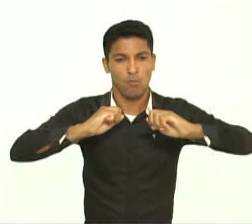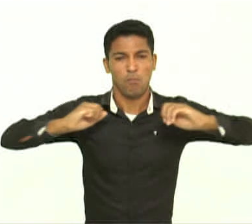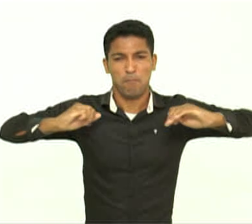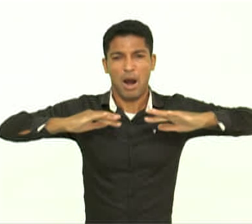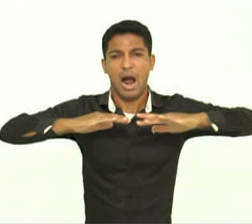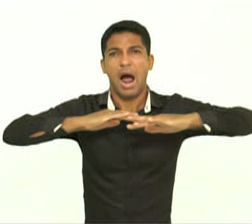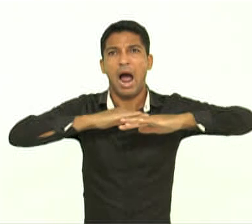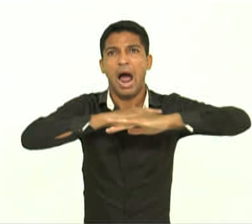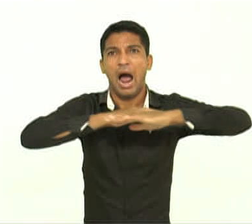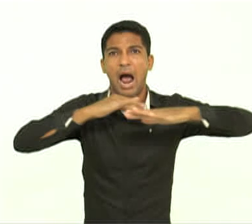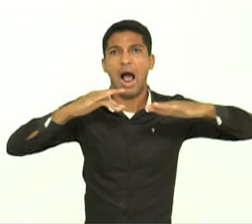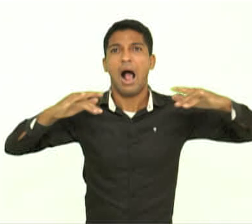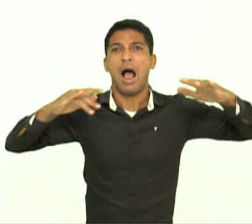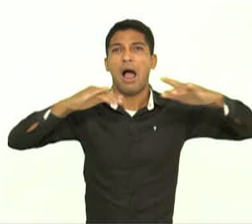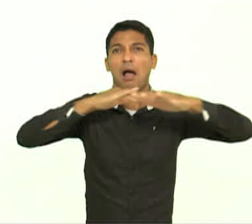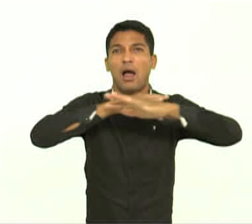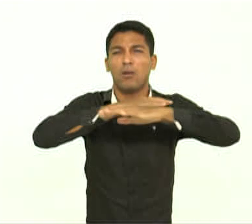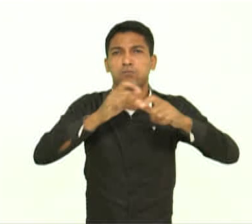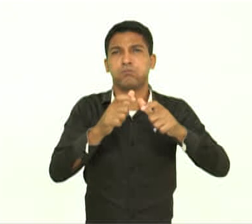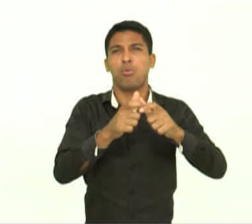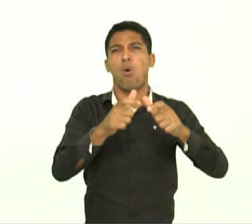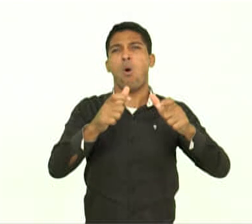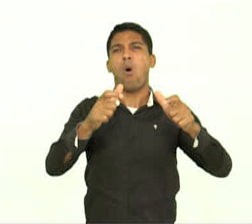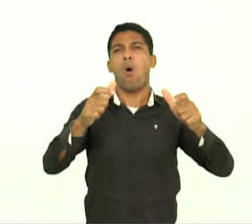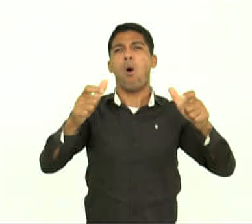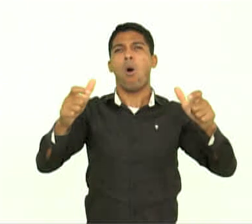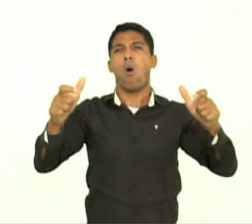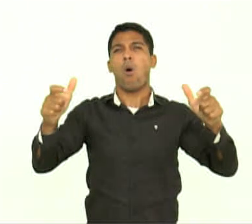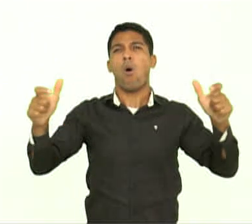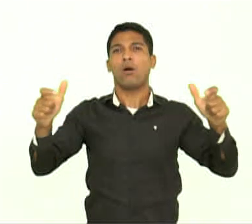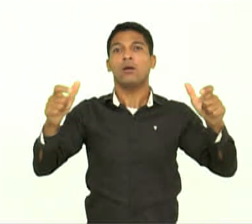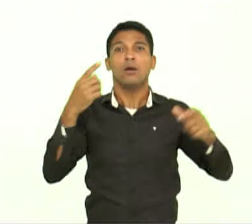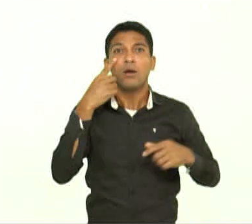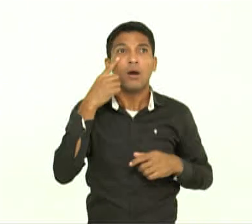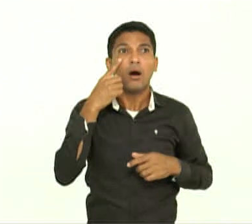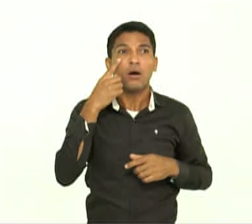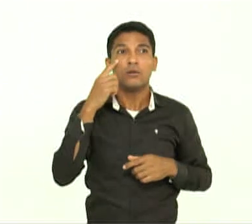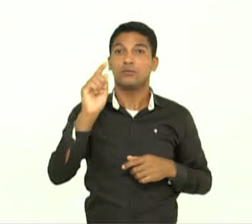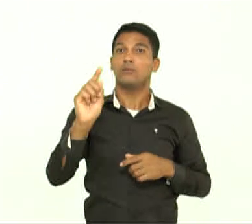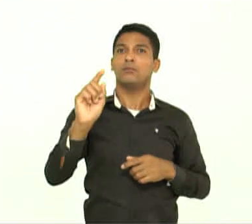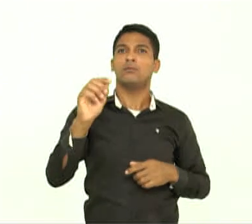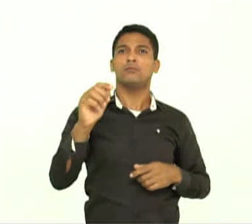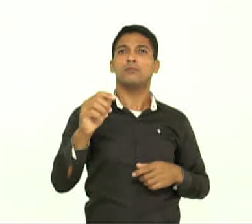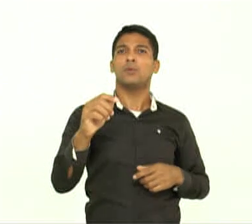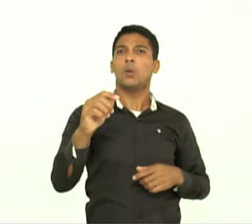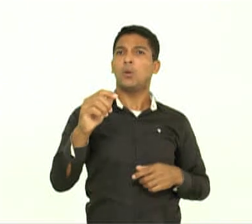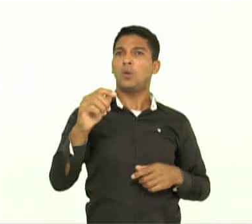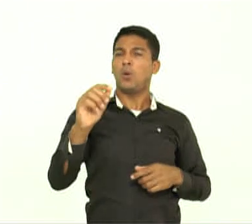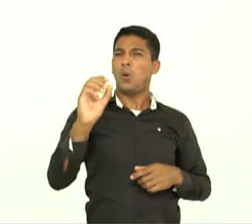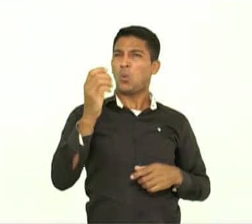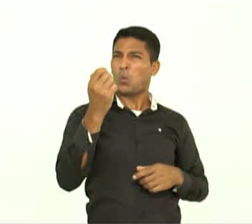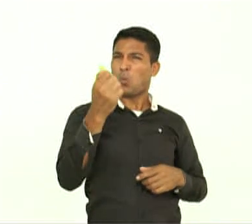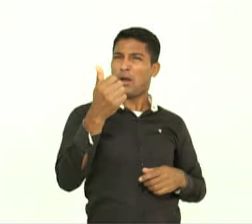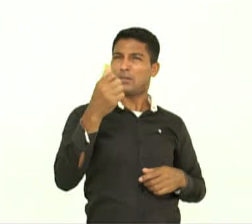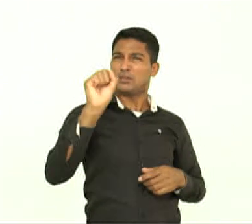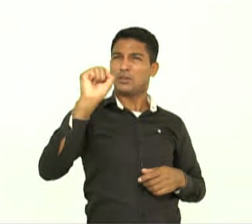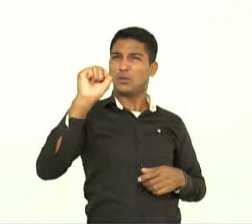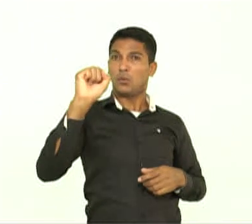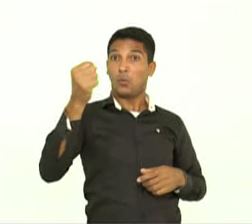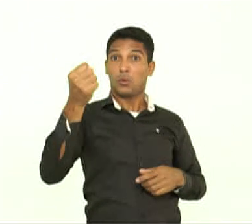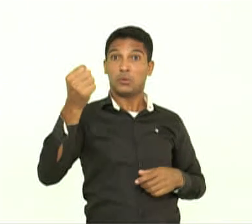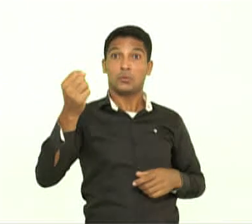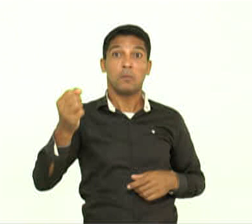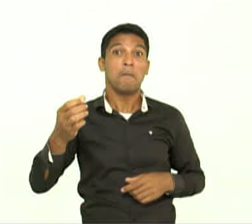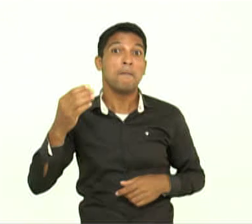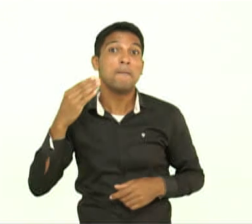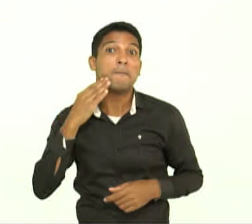7 bilhões e 800 milhões de habitantes. Quase 8 bilhões de pessoas no